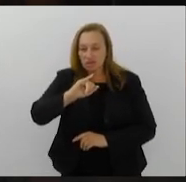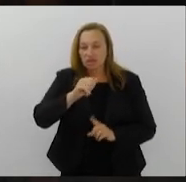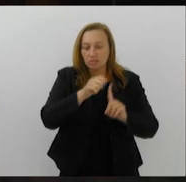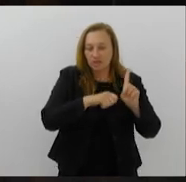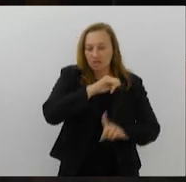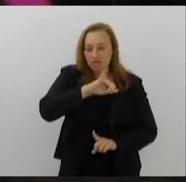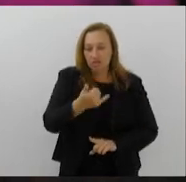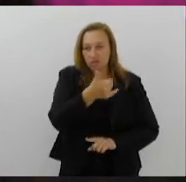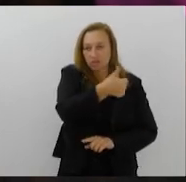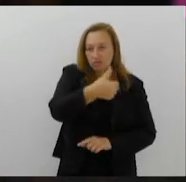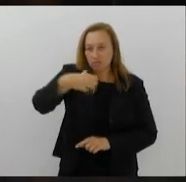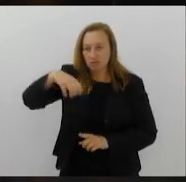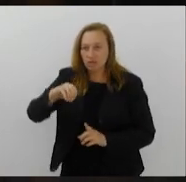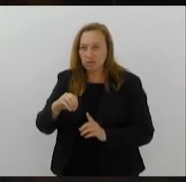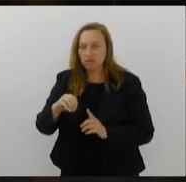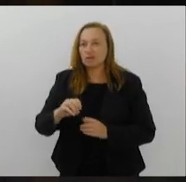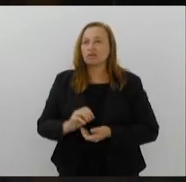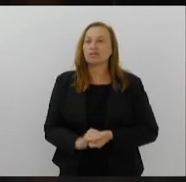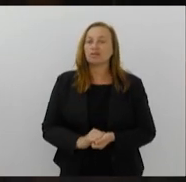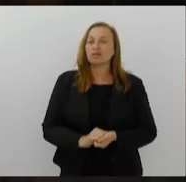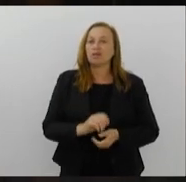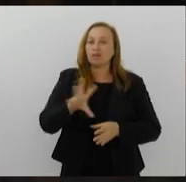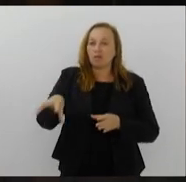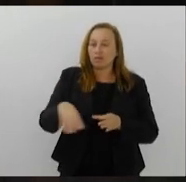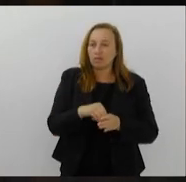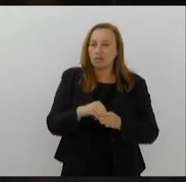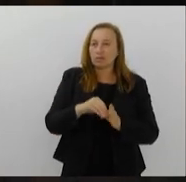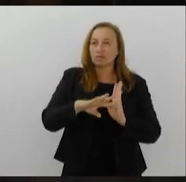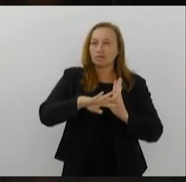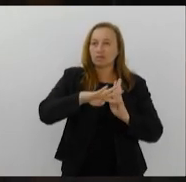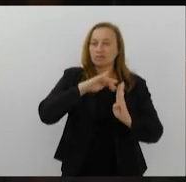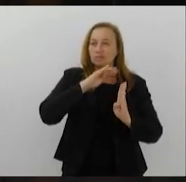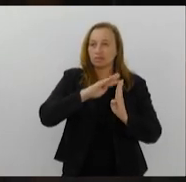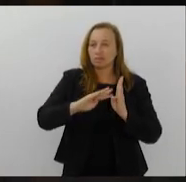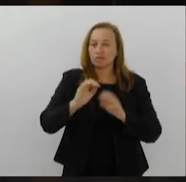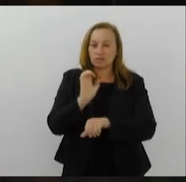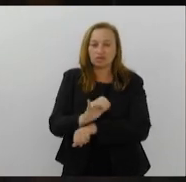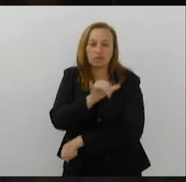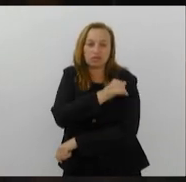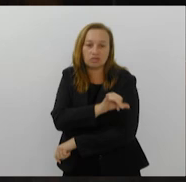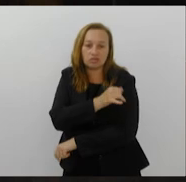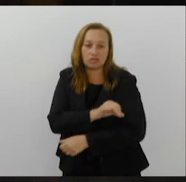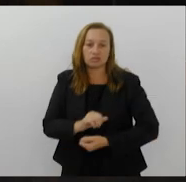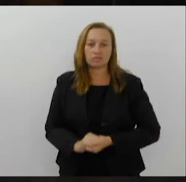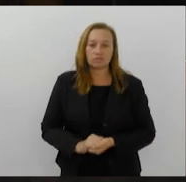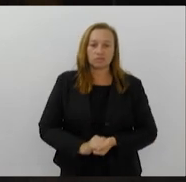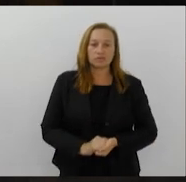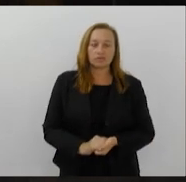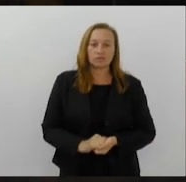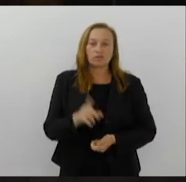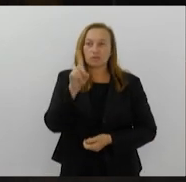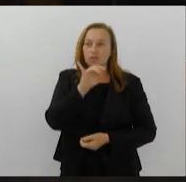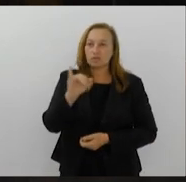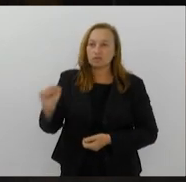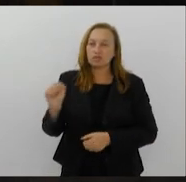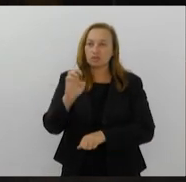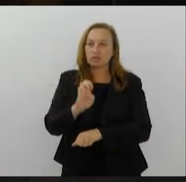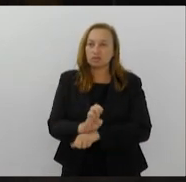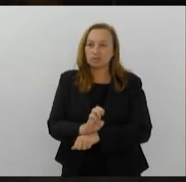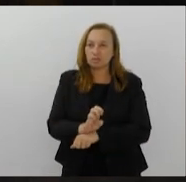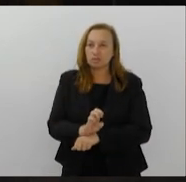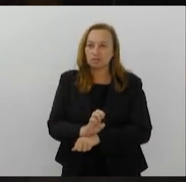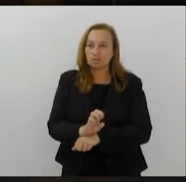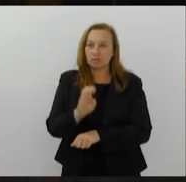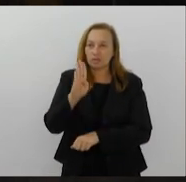de janeiro de 2010, para incluir no calendário oficial do Estado do Rio de Janeiro o Dia Estadual da